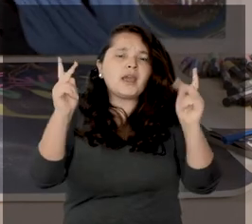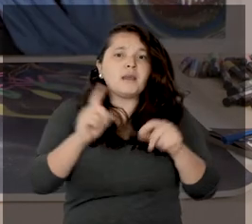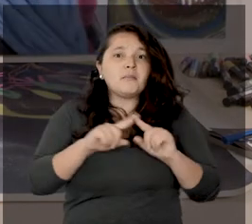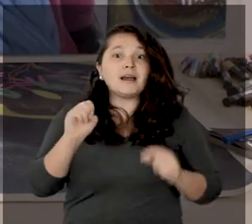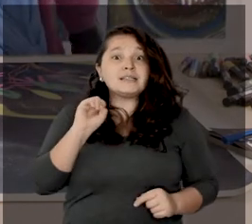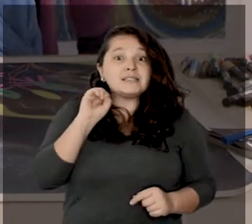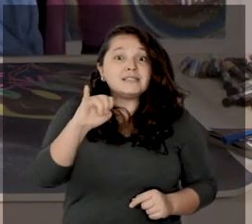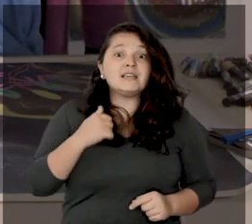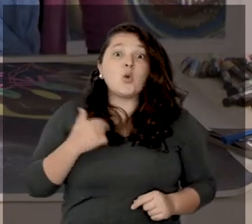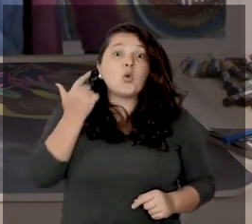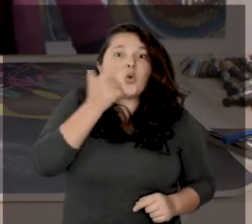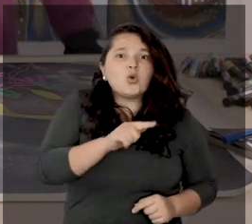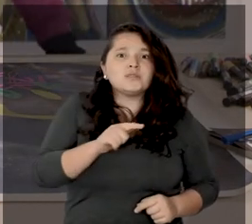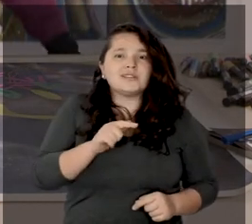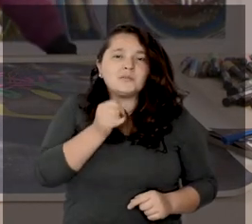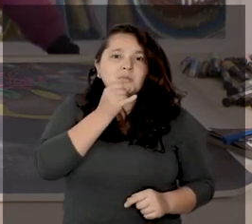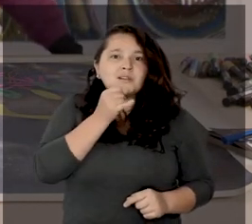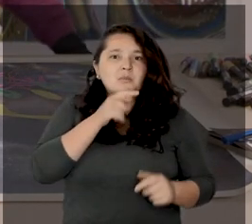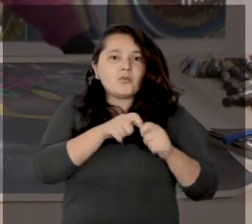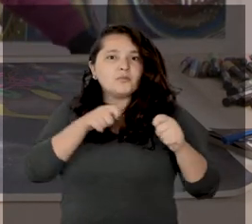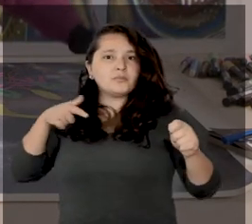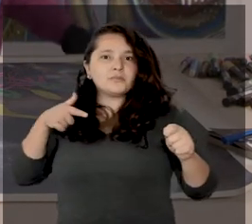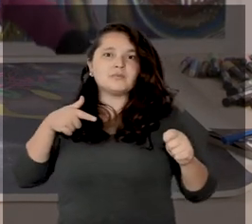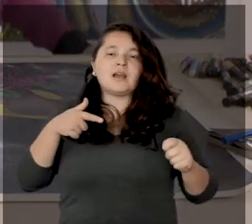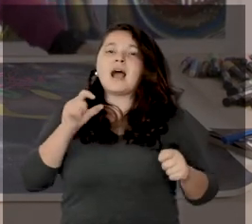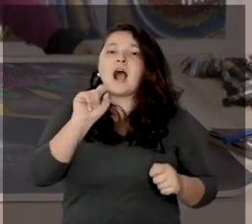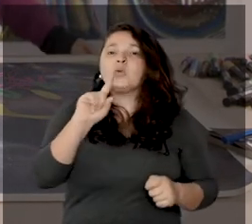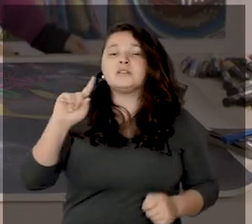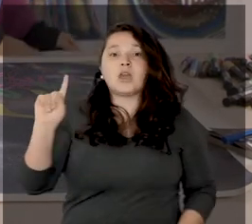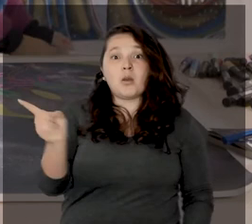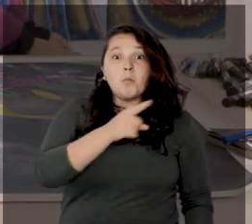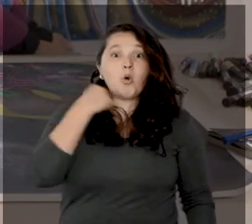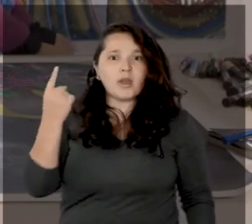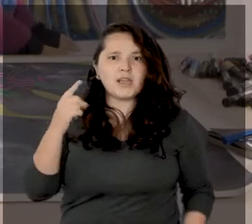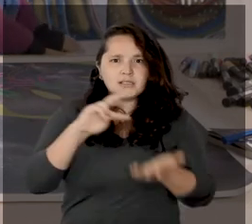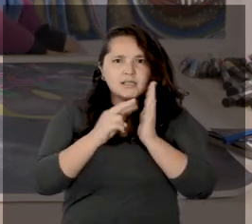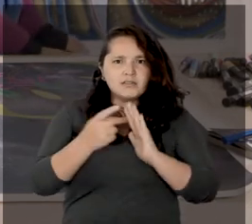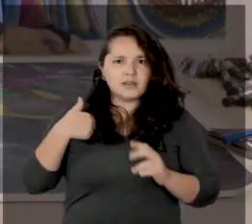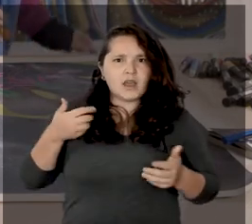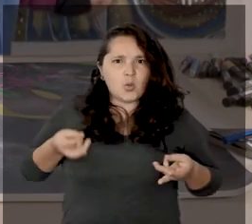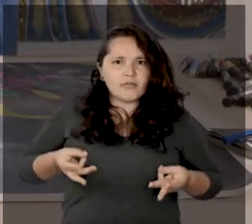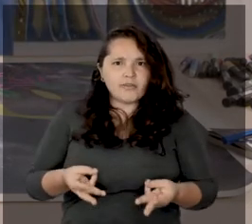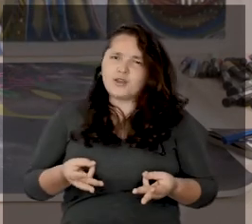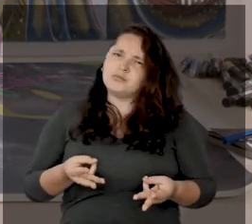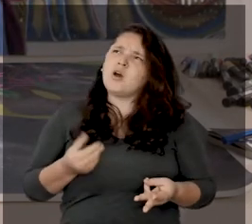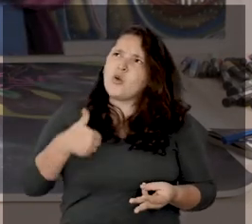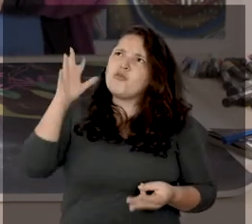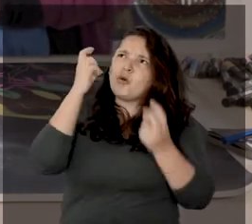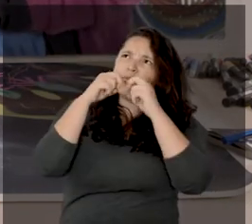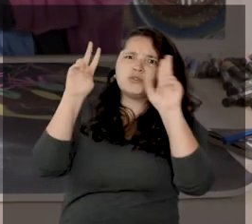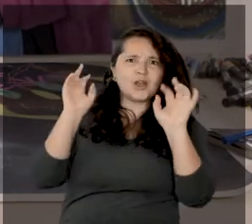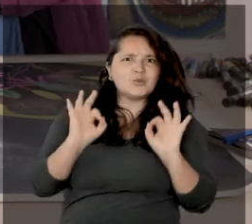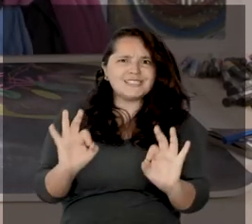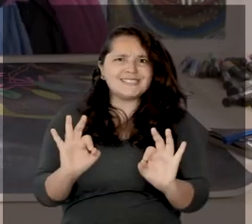porque o nosso céu está lá nos esperando. Né? Uhum. A gente não vai de jeito nenhum para o inferno, nunca, jamais. Né? Então, gosto